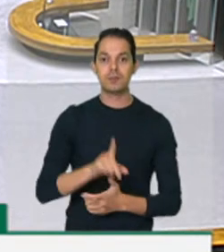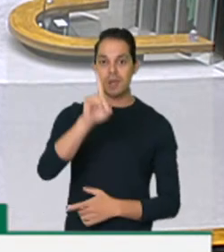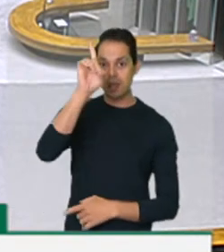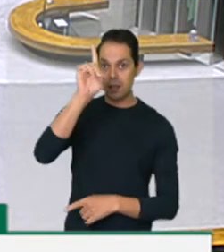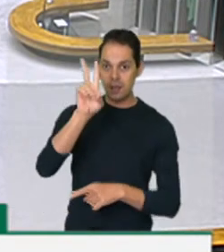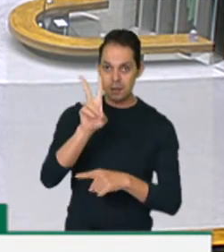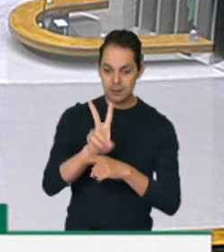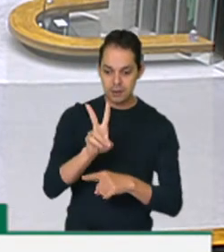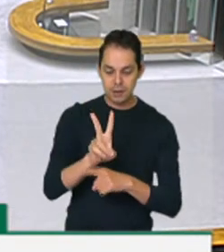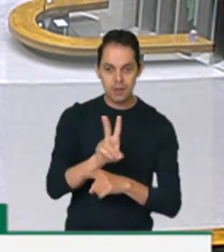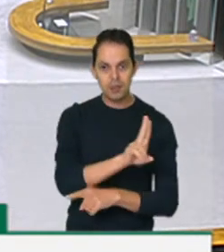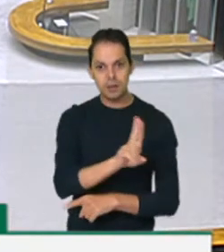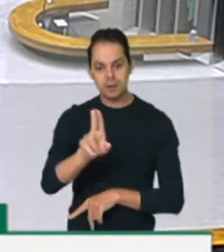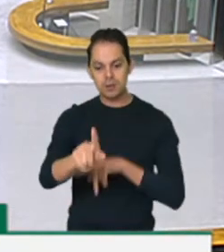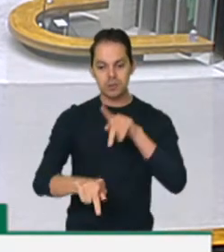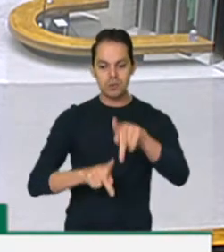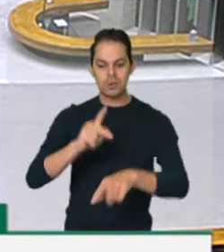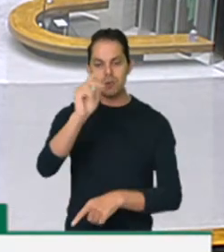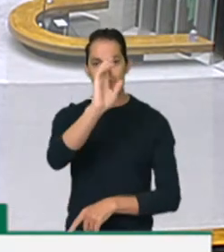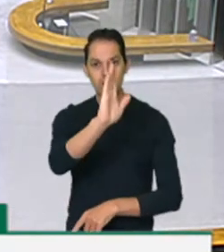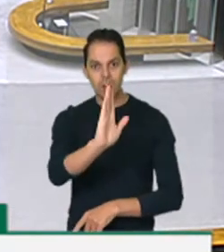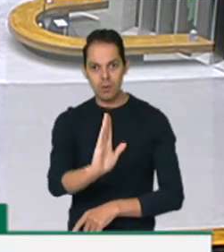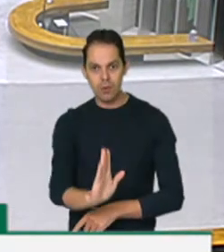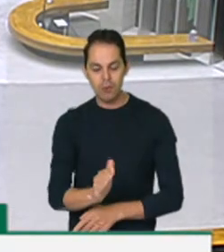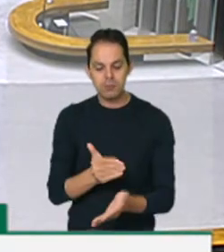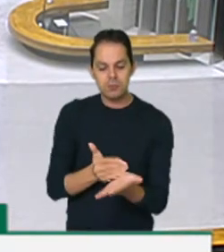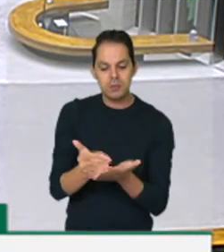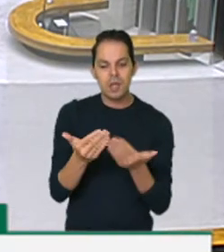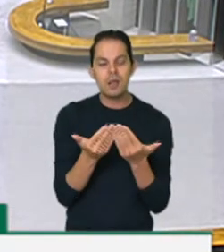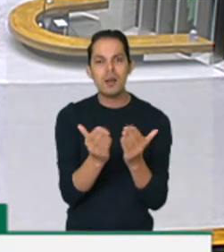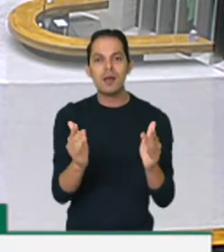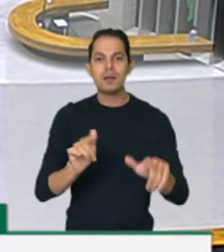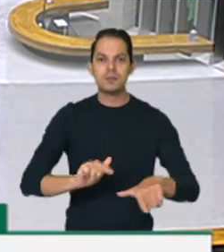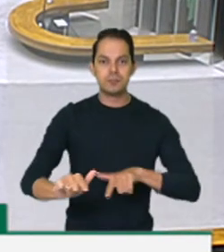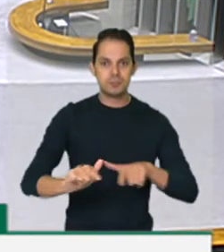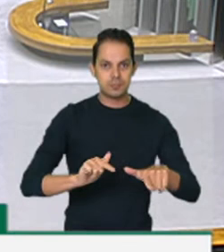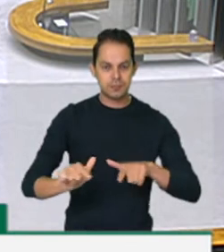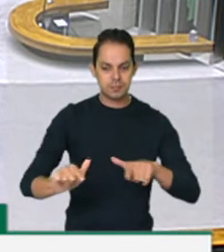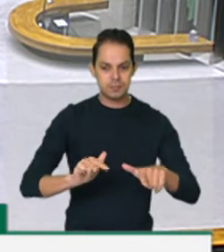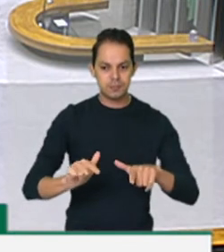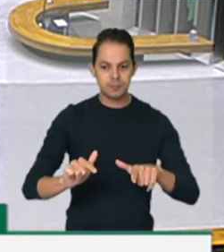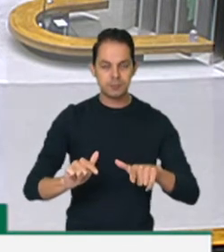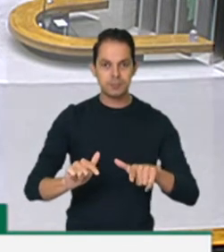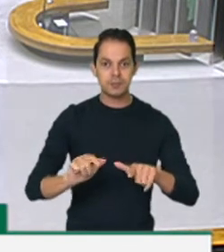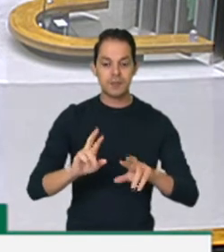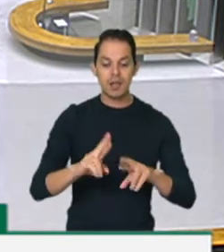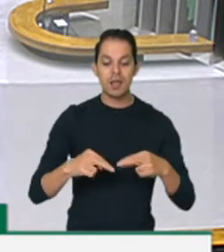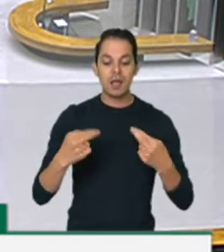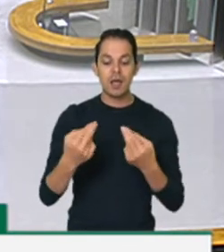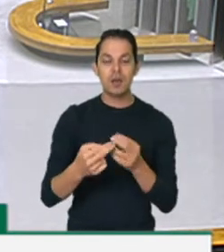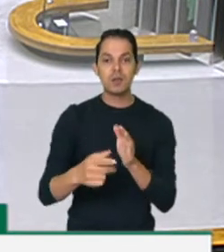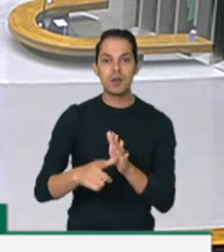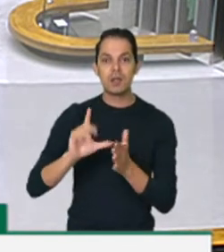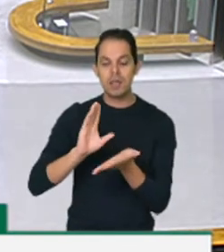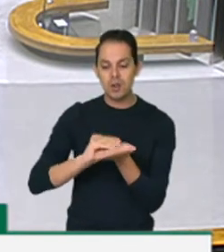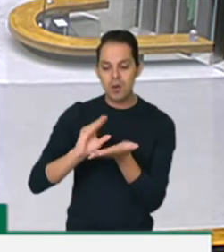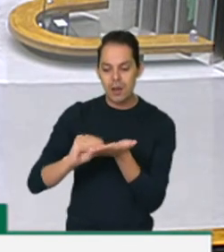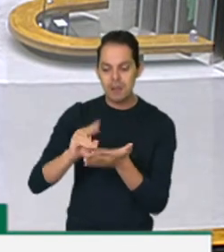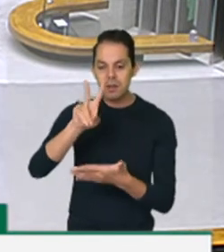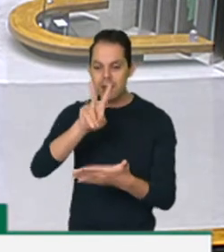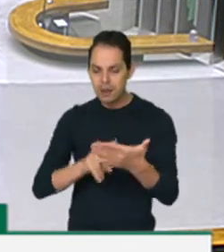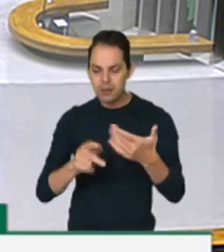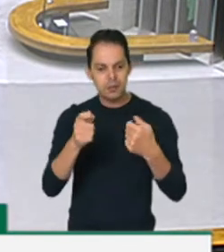proteção de Deus em nome do povo brasileiro, iniciamos os nossos trabalhos. Fica dispensada a leitura da ata da sessão anterior